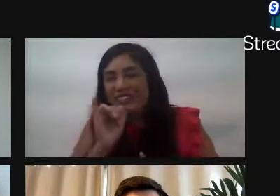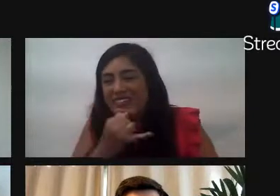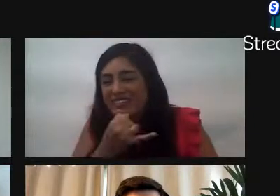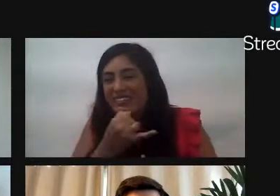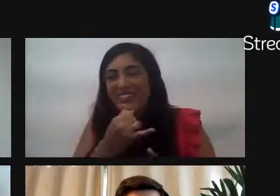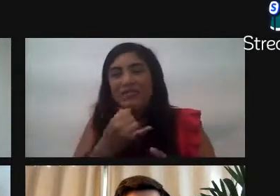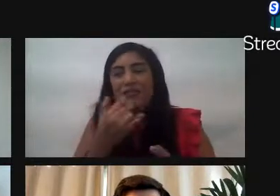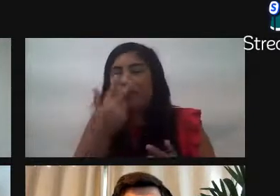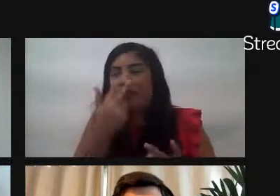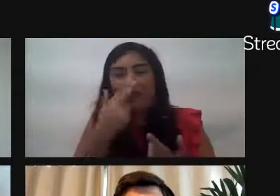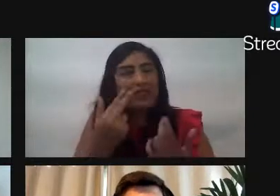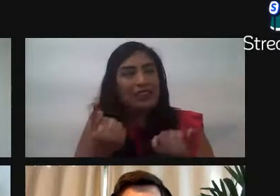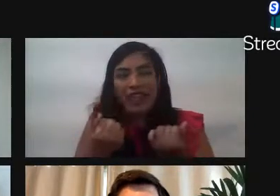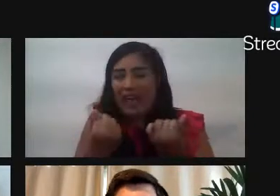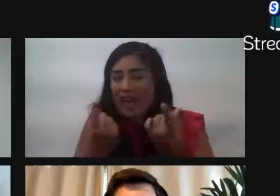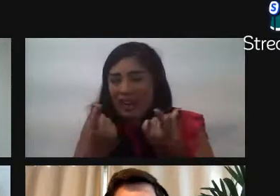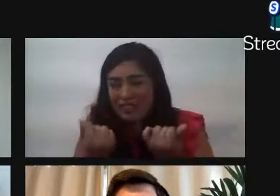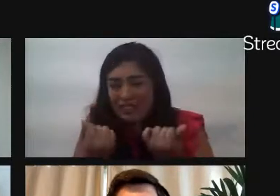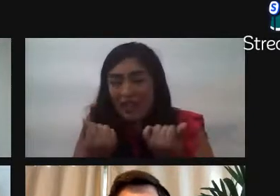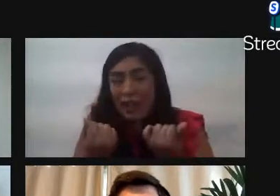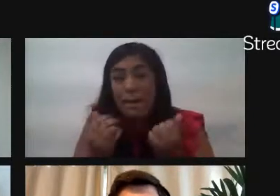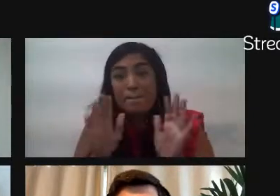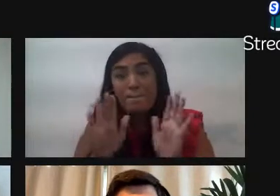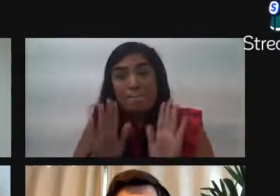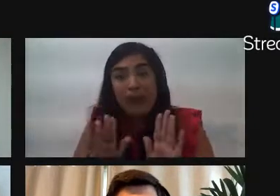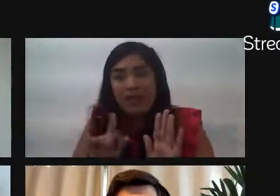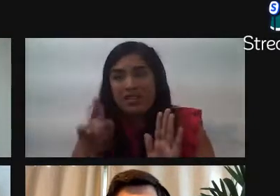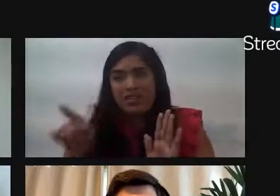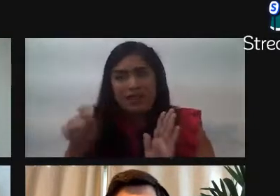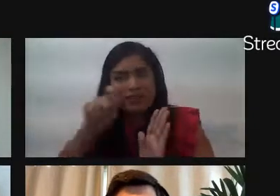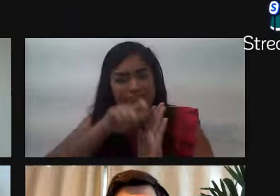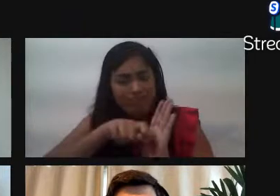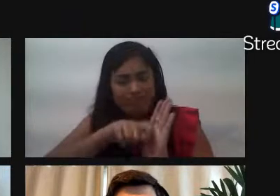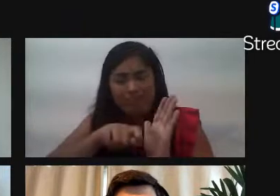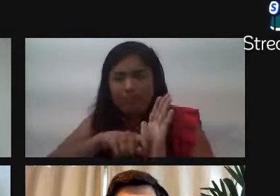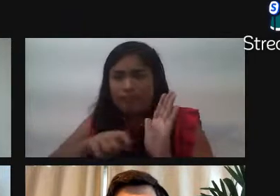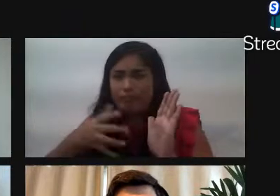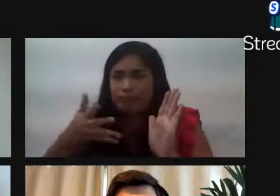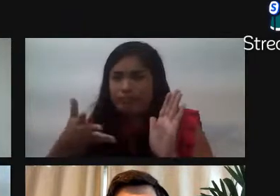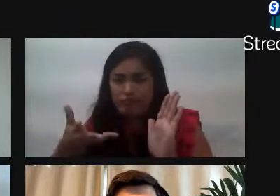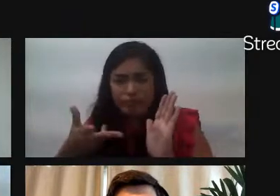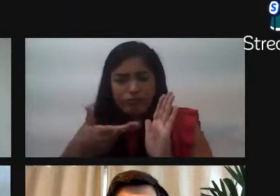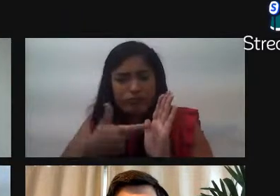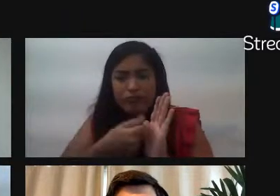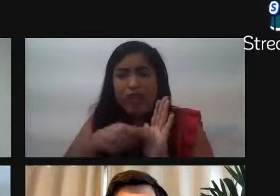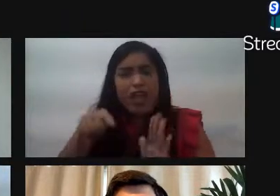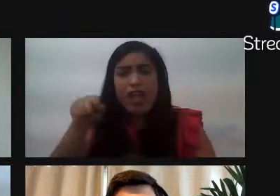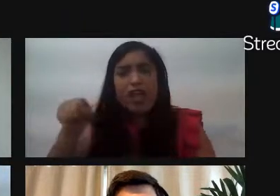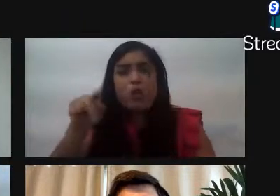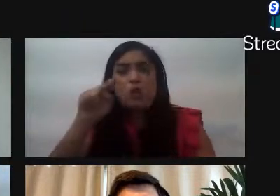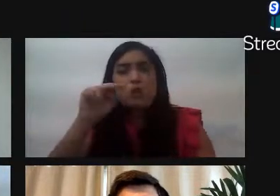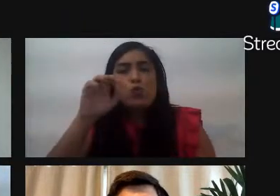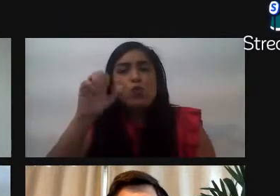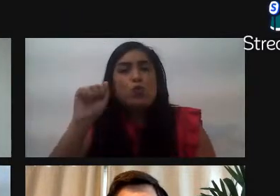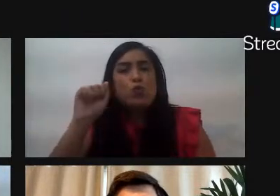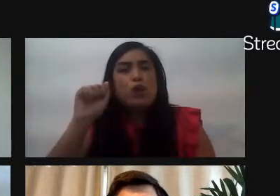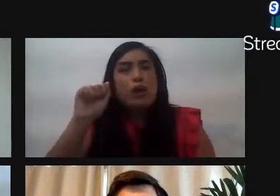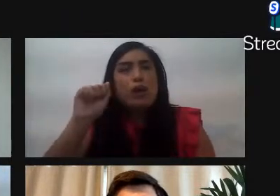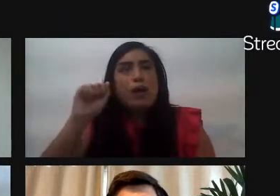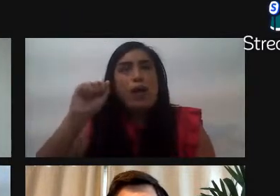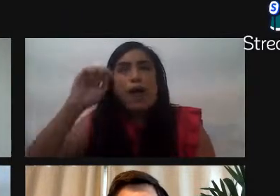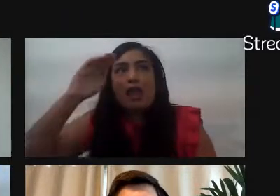e ele sabia que ia ficar na história, e ele sabia que a sua obra se ia eternizar. Ele tinha